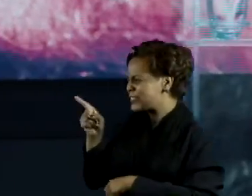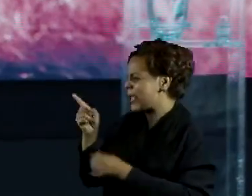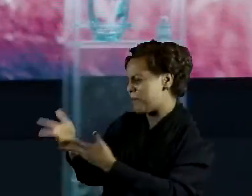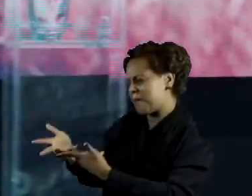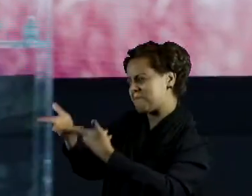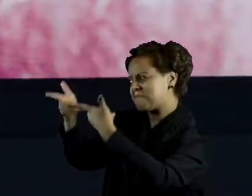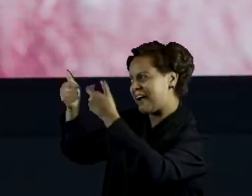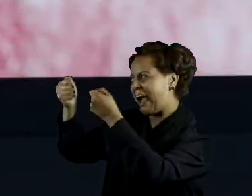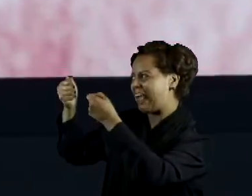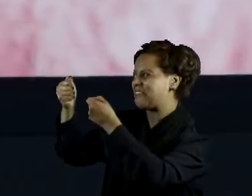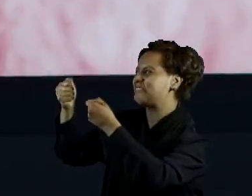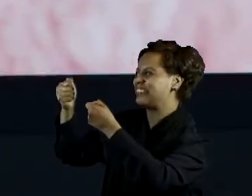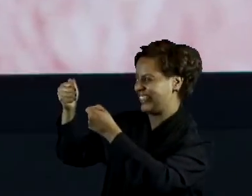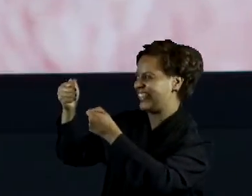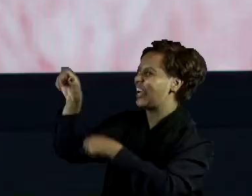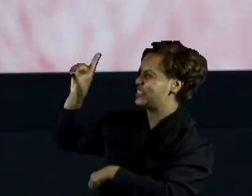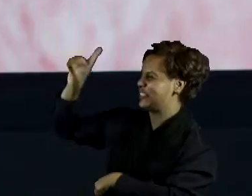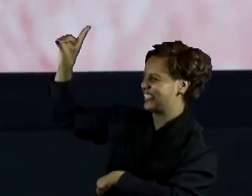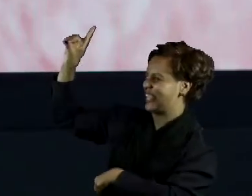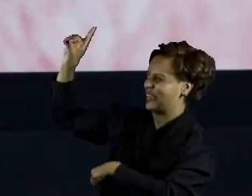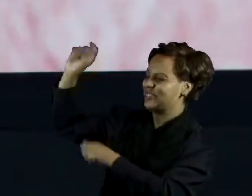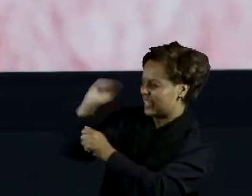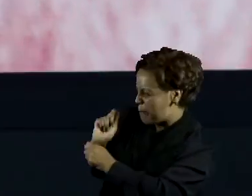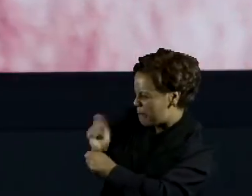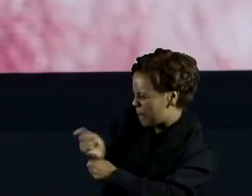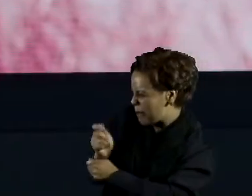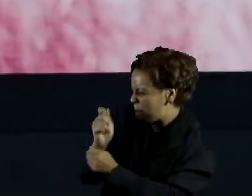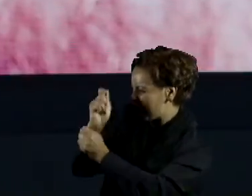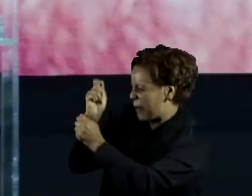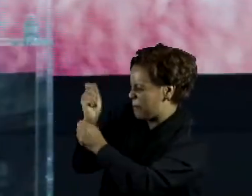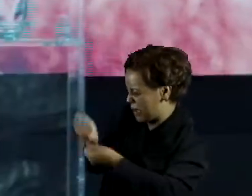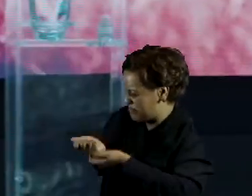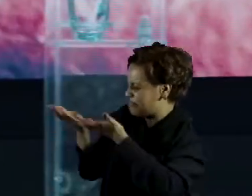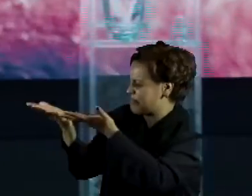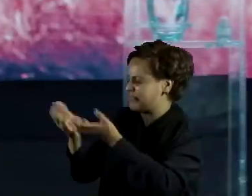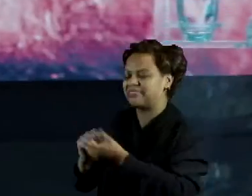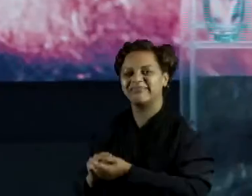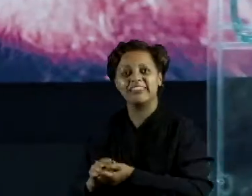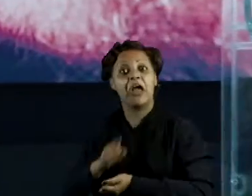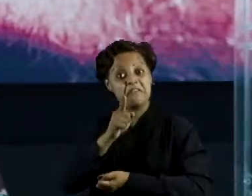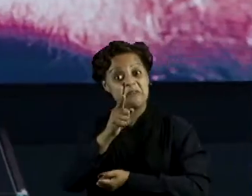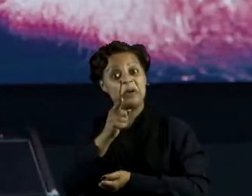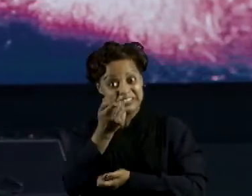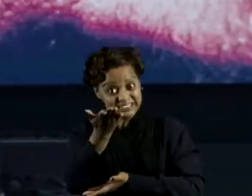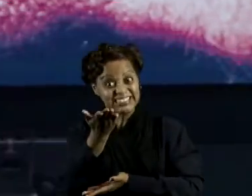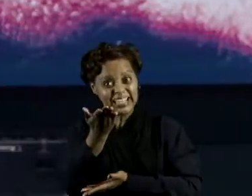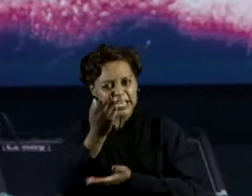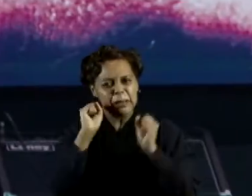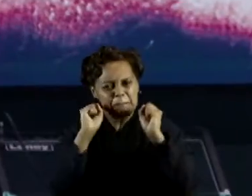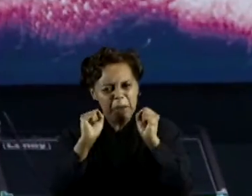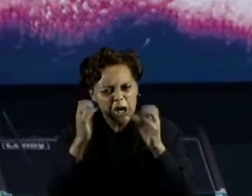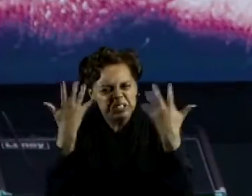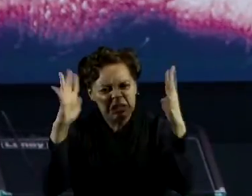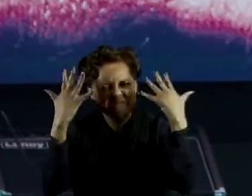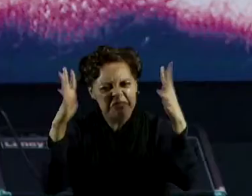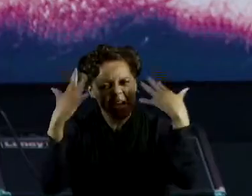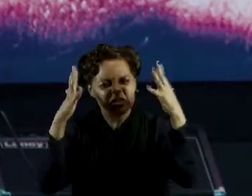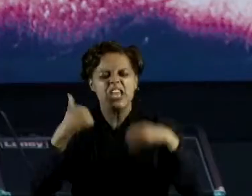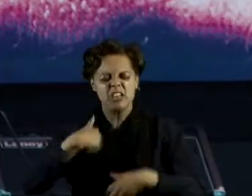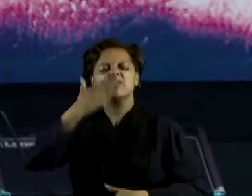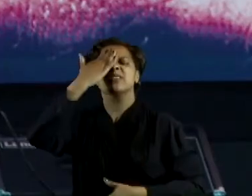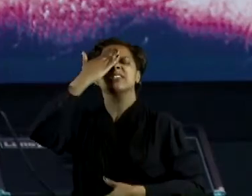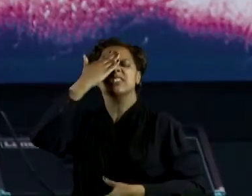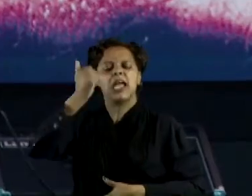assim: você é um poema do Criador. Você é uma obra de arte de Deus. Você pode aplaudir o Senhor e dizer: eu sei